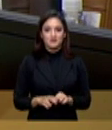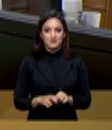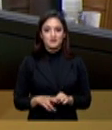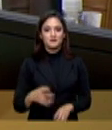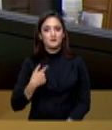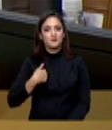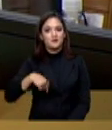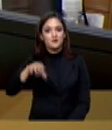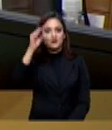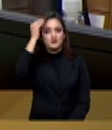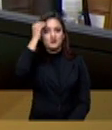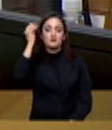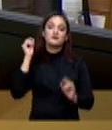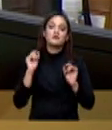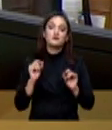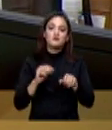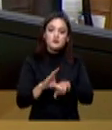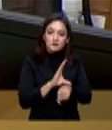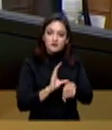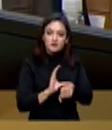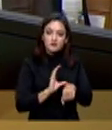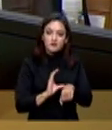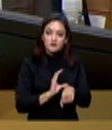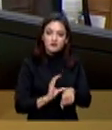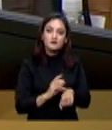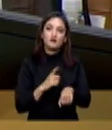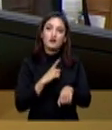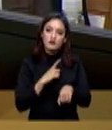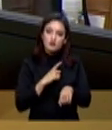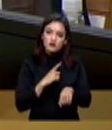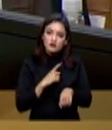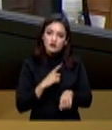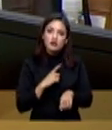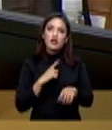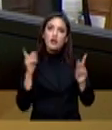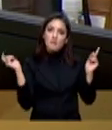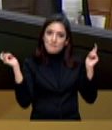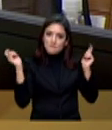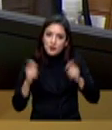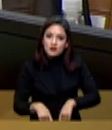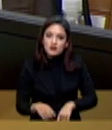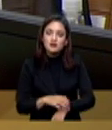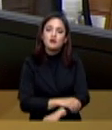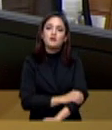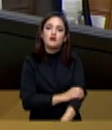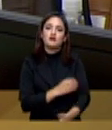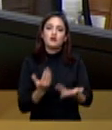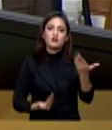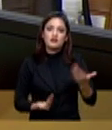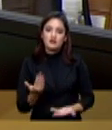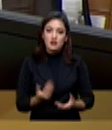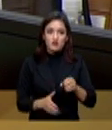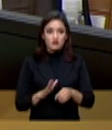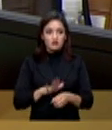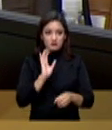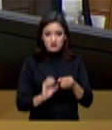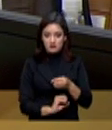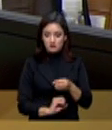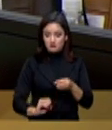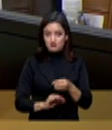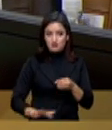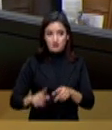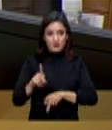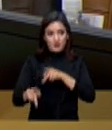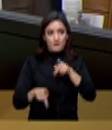entendo que se a constituição prevê a possibilidade de prestação dos serviços de saneamento básico a